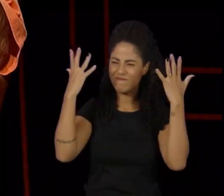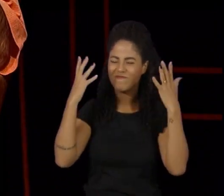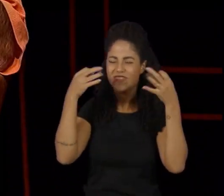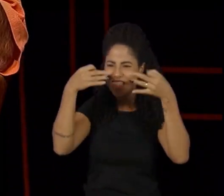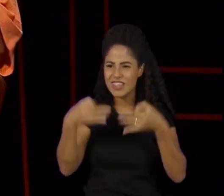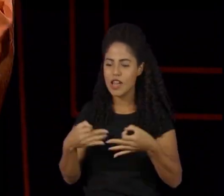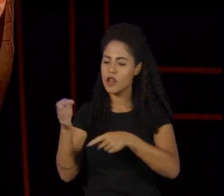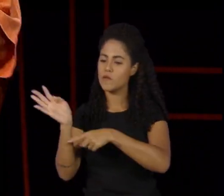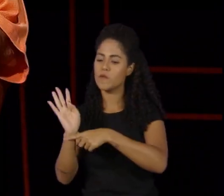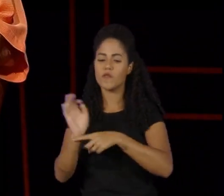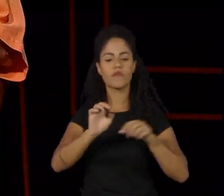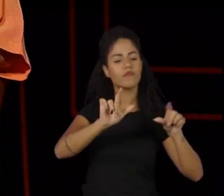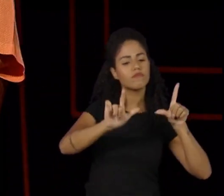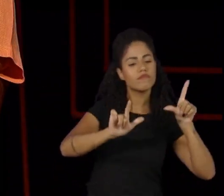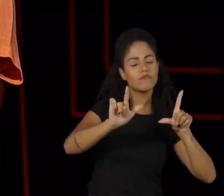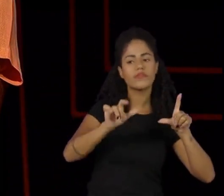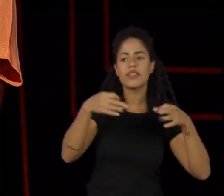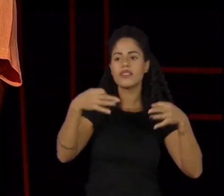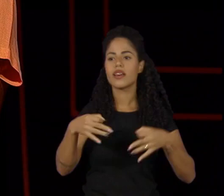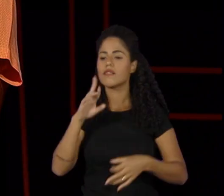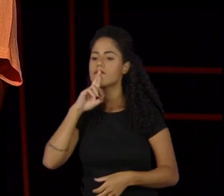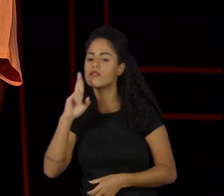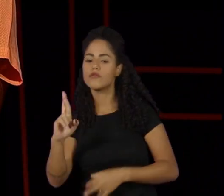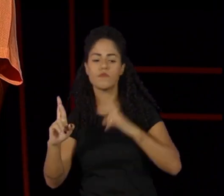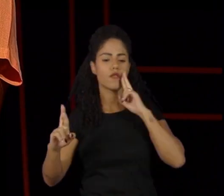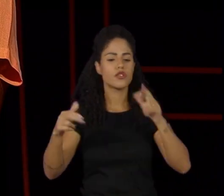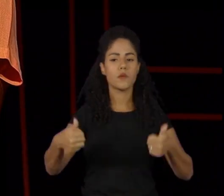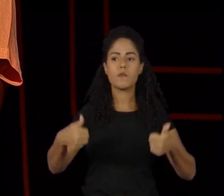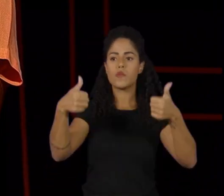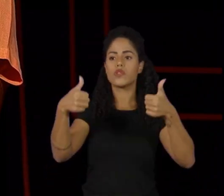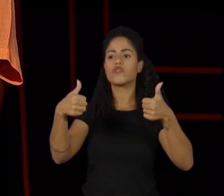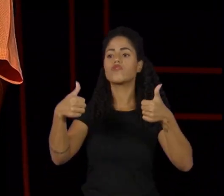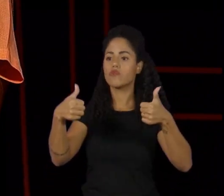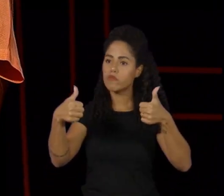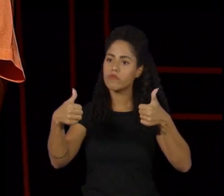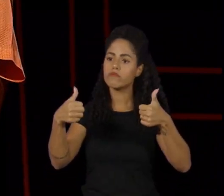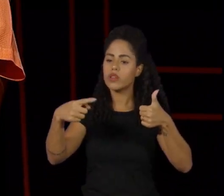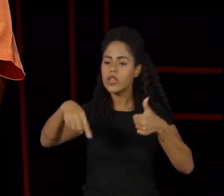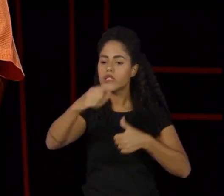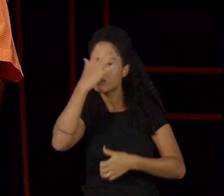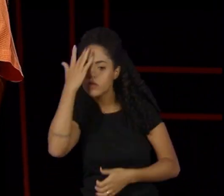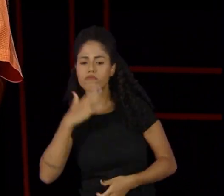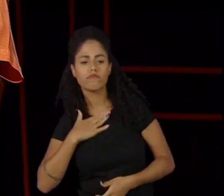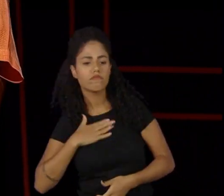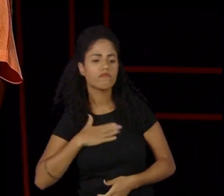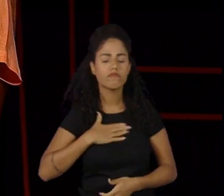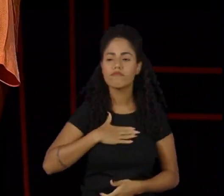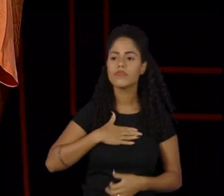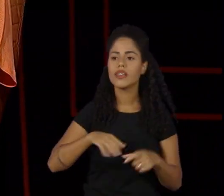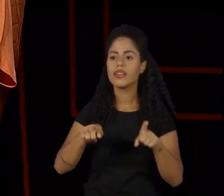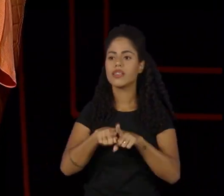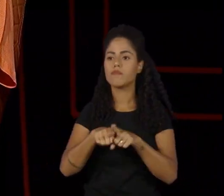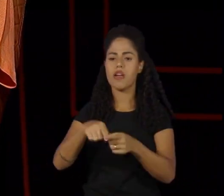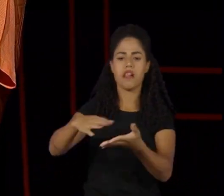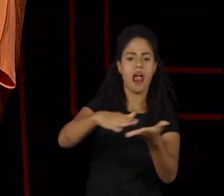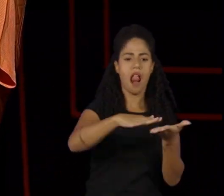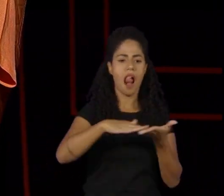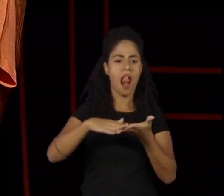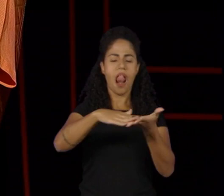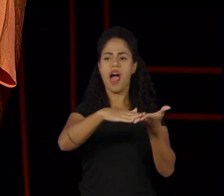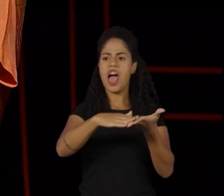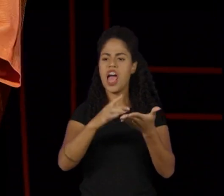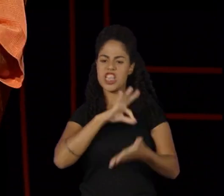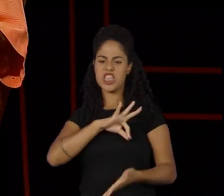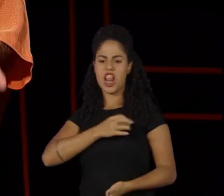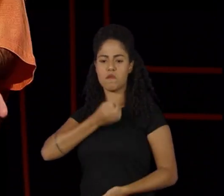filme acontecer, é a resposta ser boa e agradar, porque não interessa, a gente pode cobrar uma grana para ganhar bem,